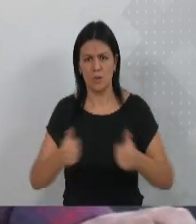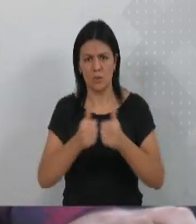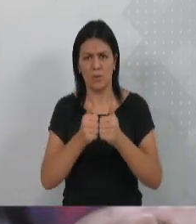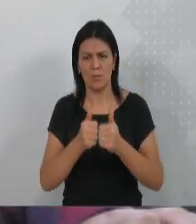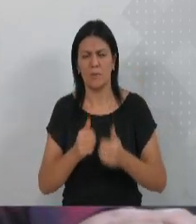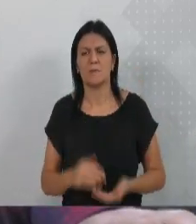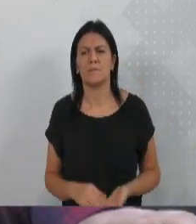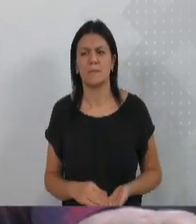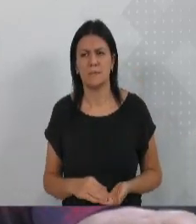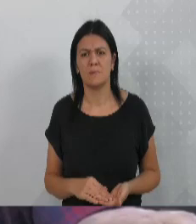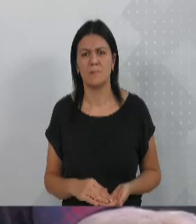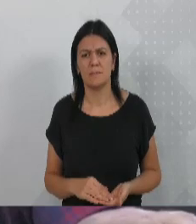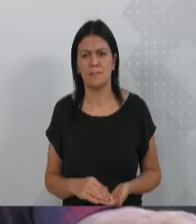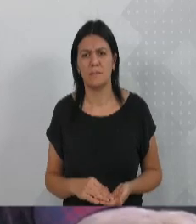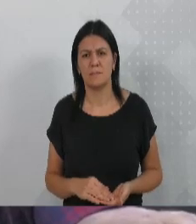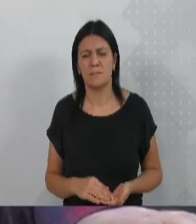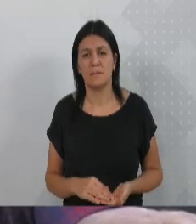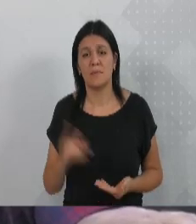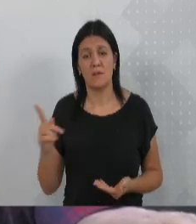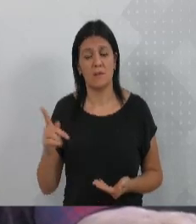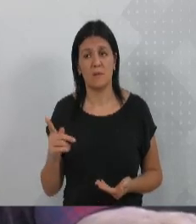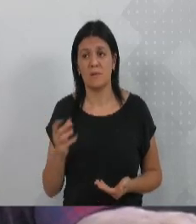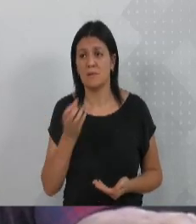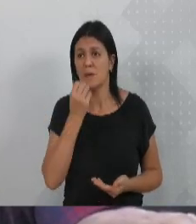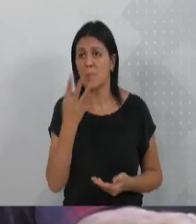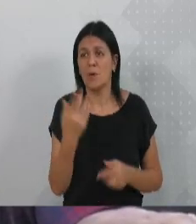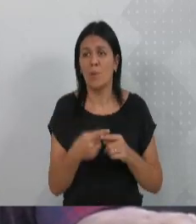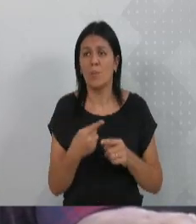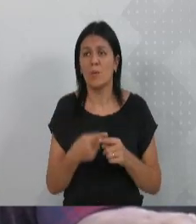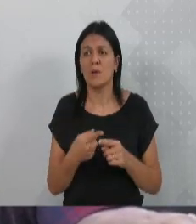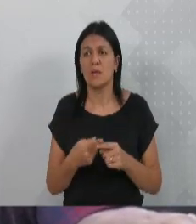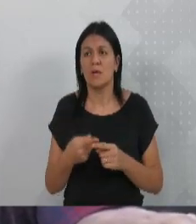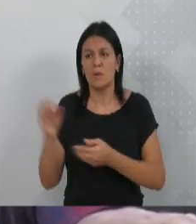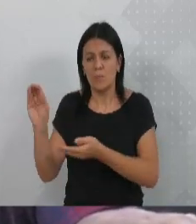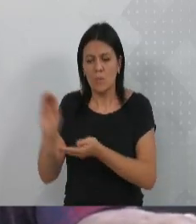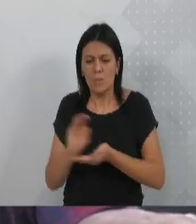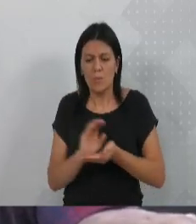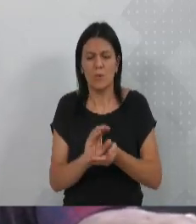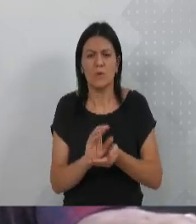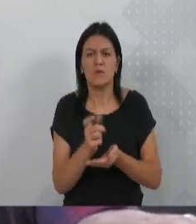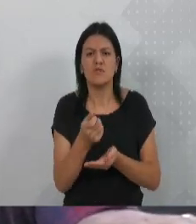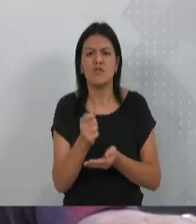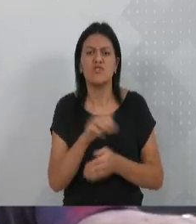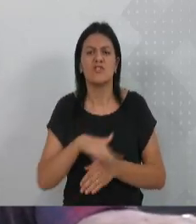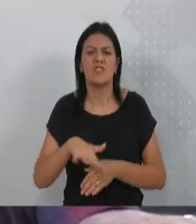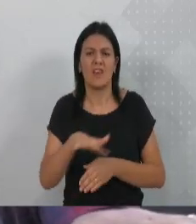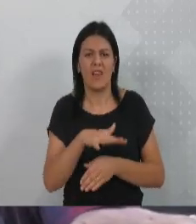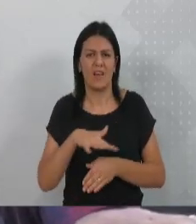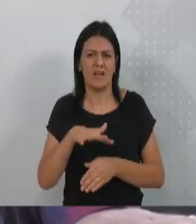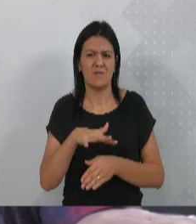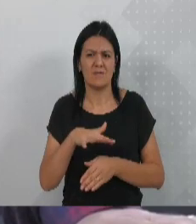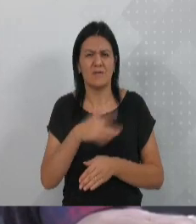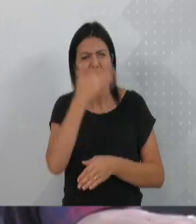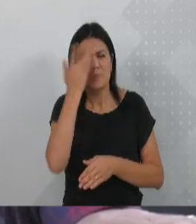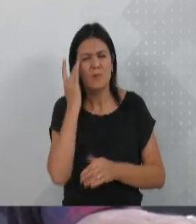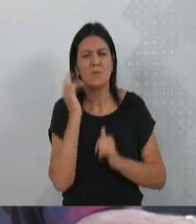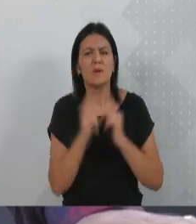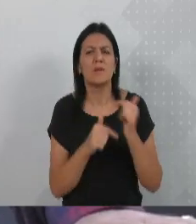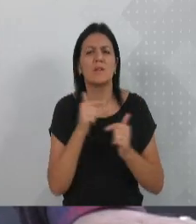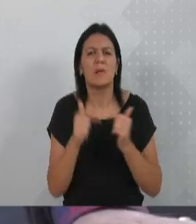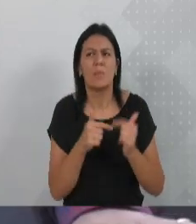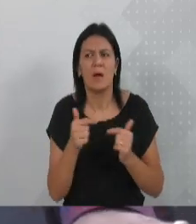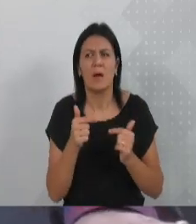isso traz renda né para as essas pessoas que que trabalham com a artesanato até